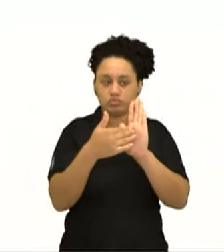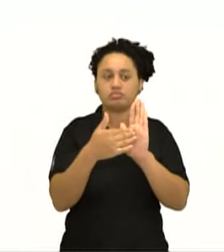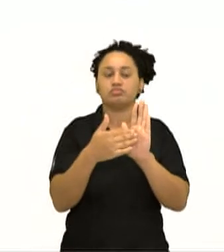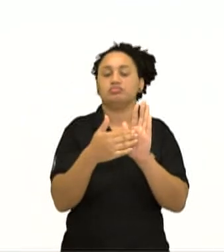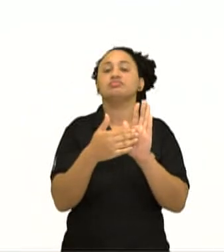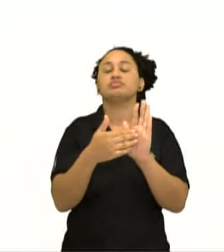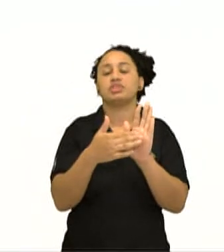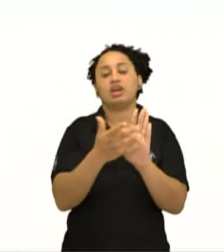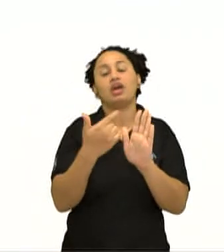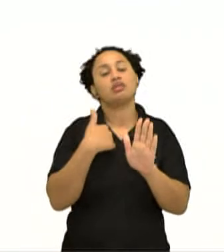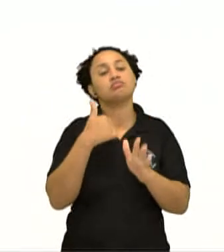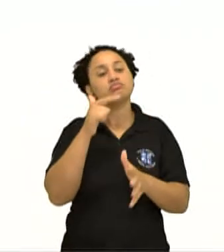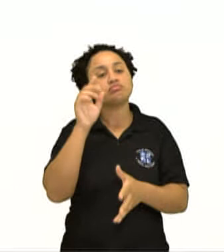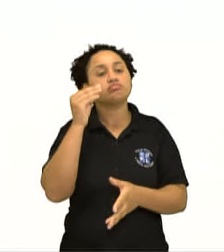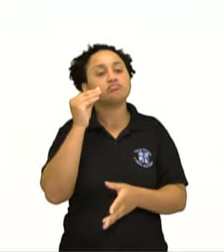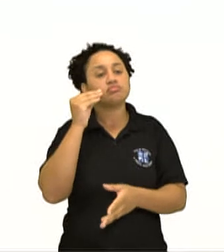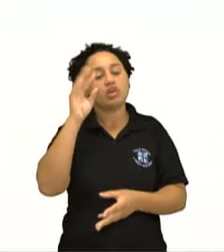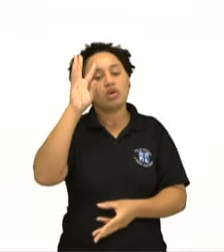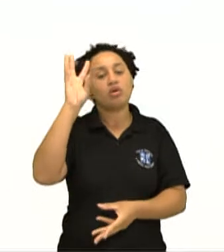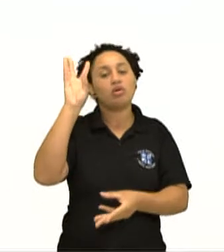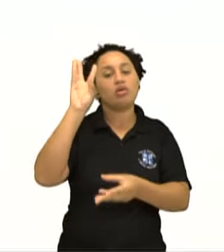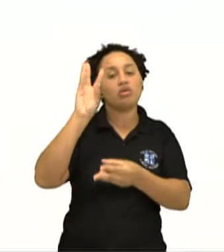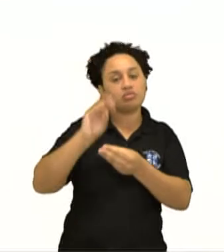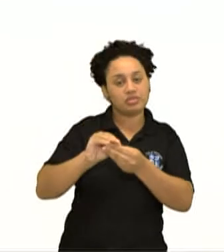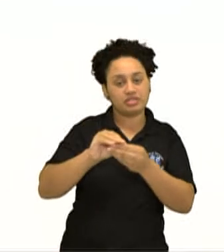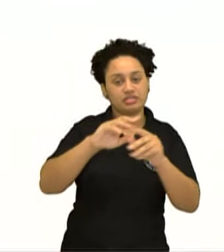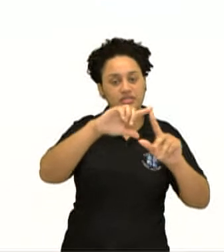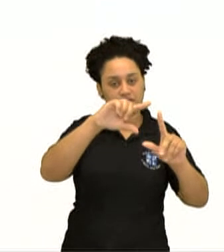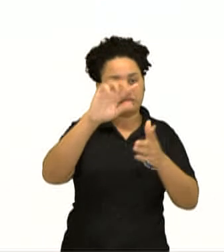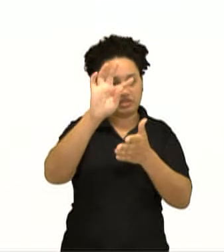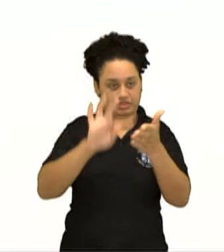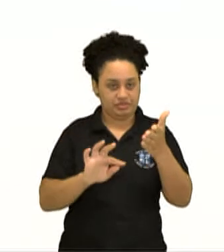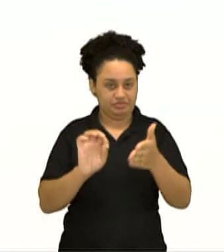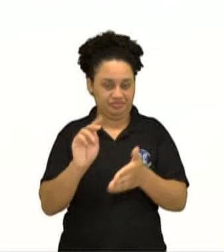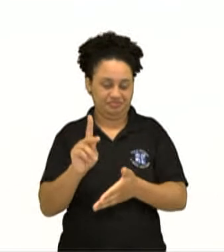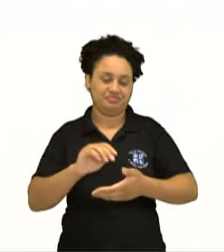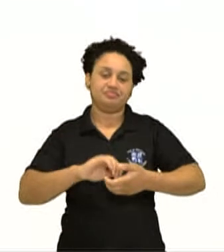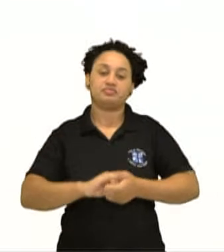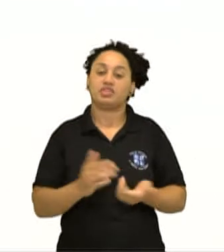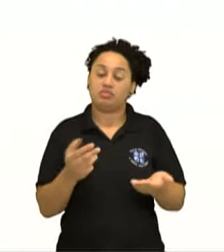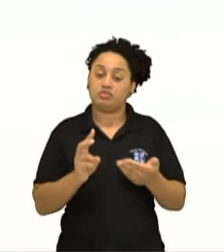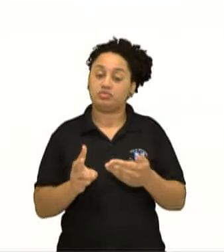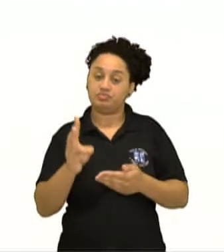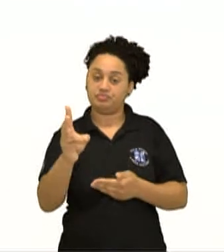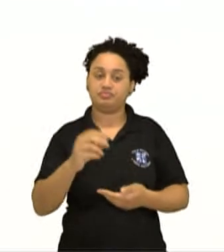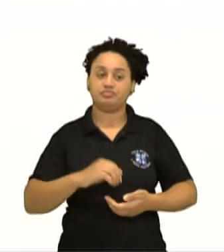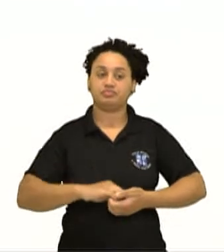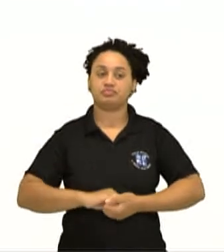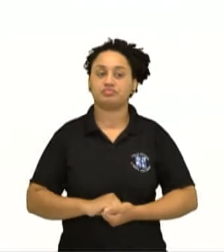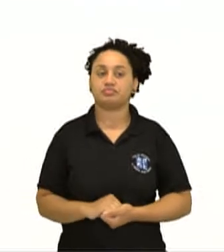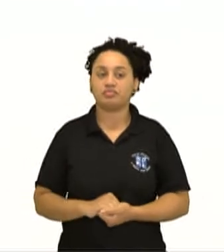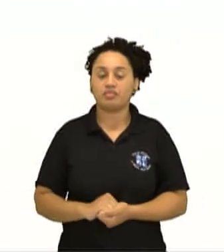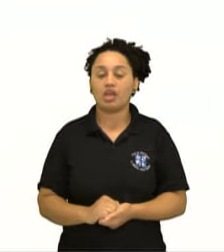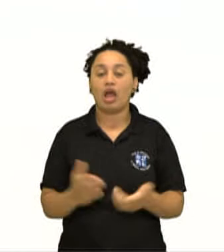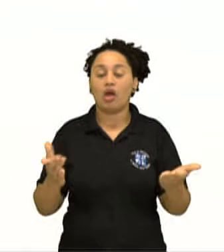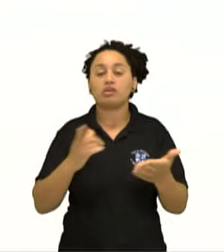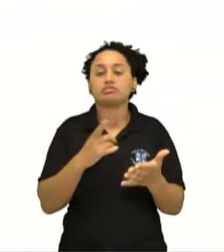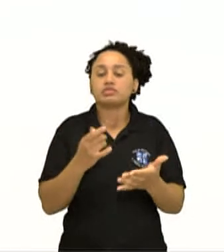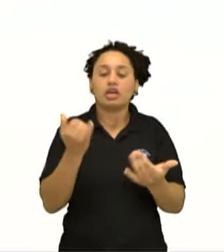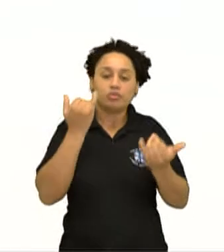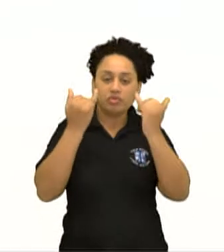feito a compreensão leitora dos mesmos. Bien? Adelante. Lee la siguiente